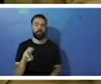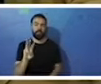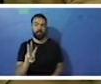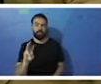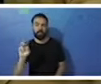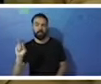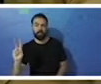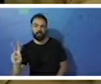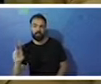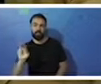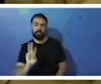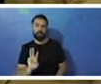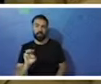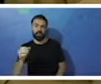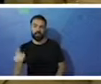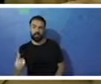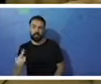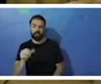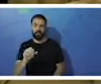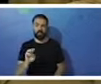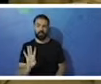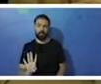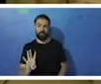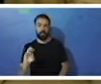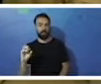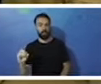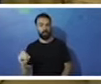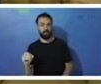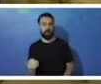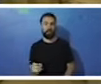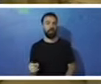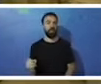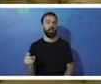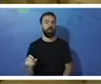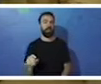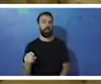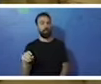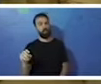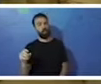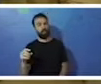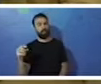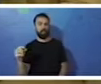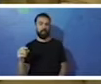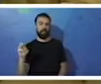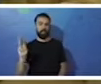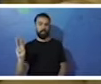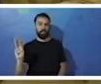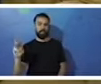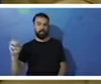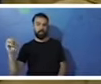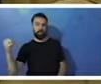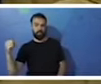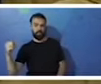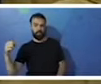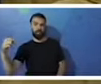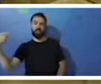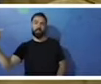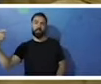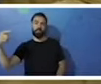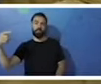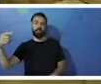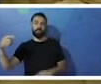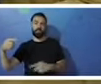32, 36, 40. O 38 estaria entre o 36 e o